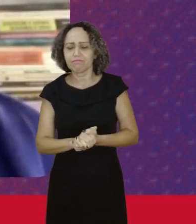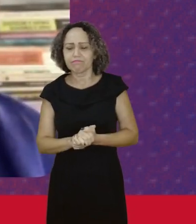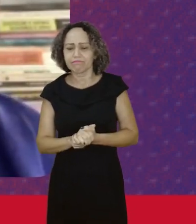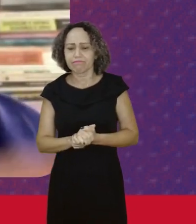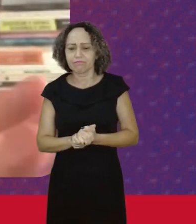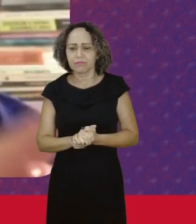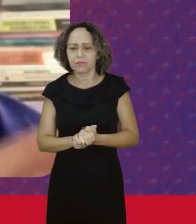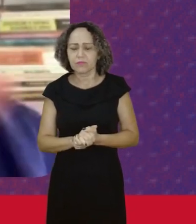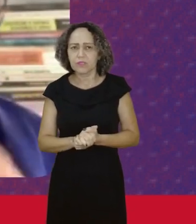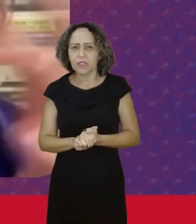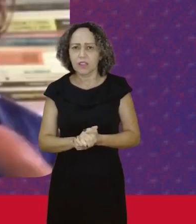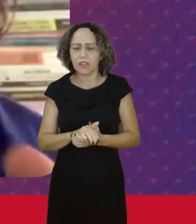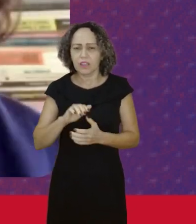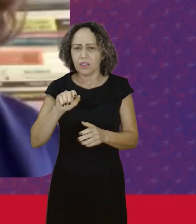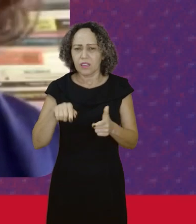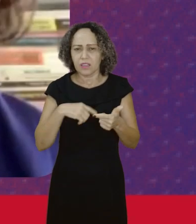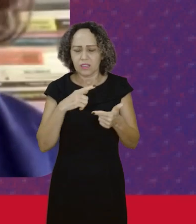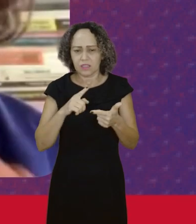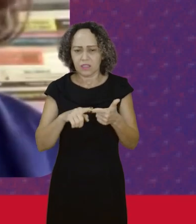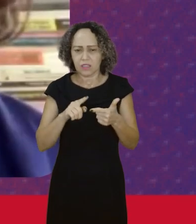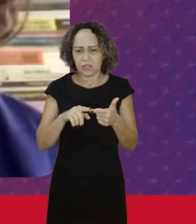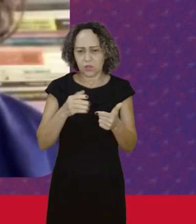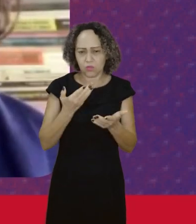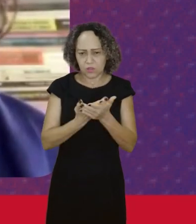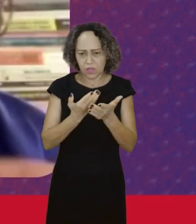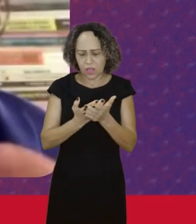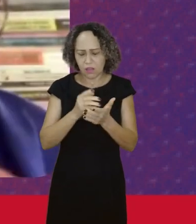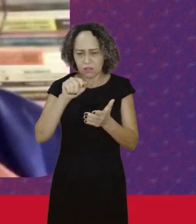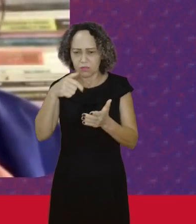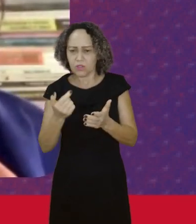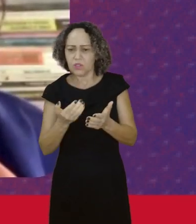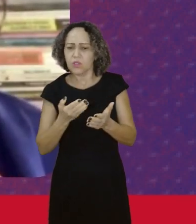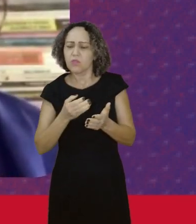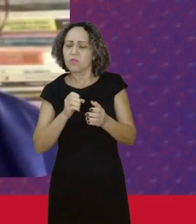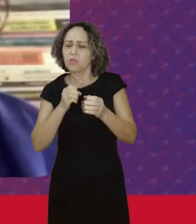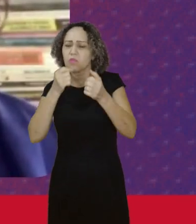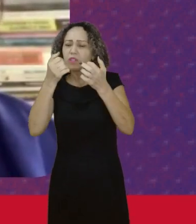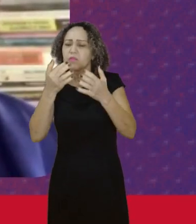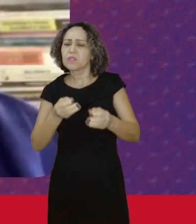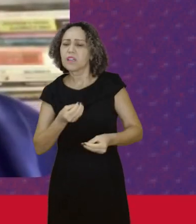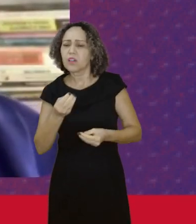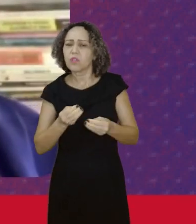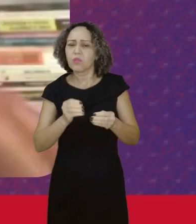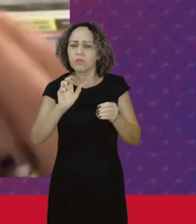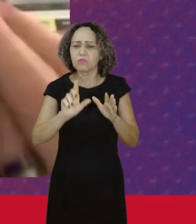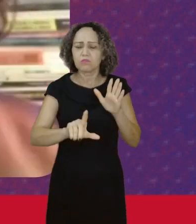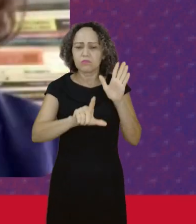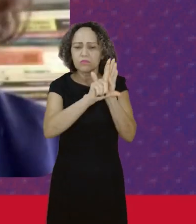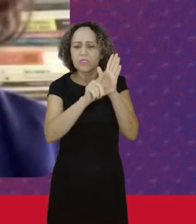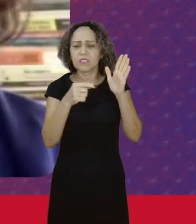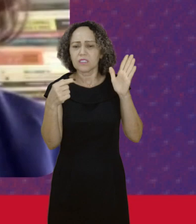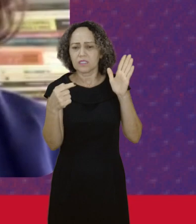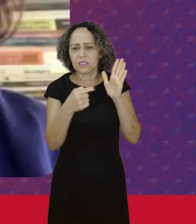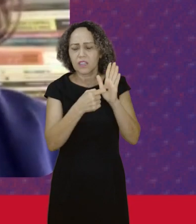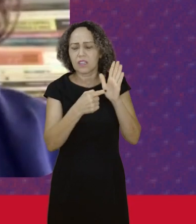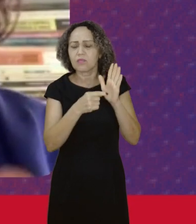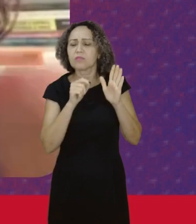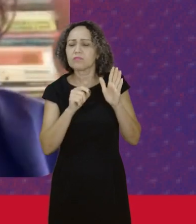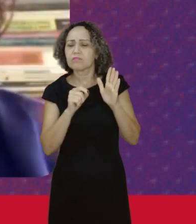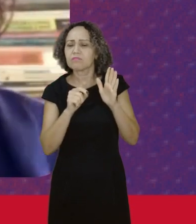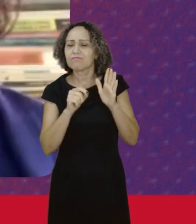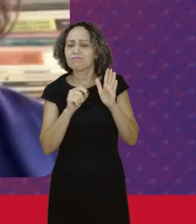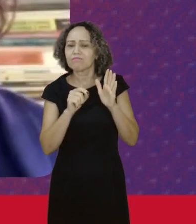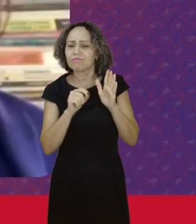falar de como isso aparece na nossa legislação. Mas é muito importante que a escola,